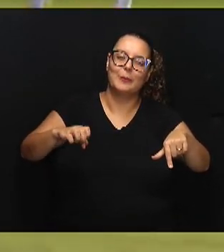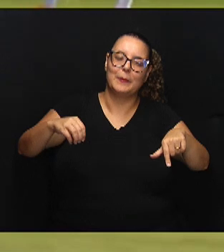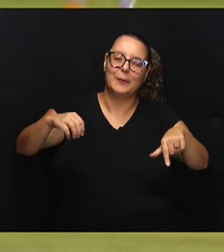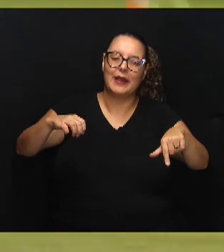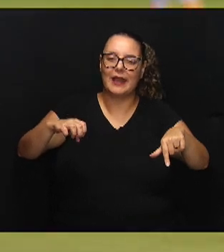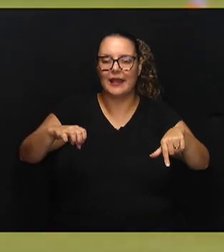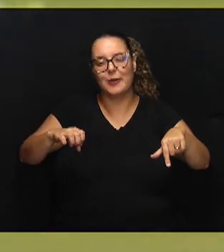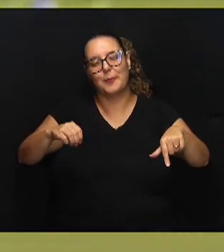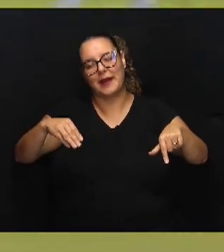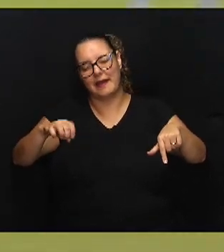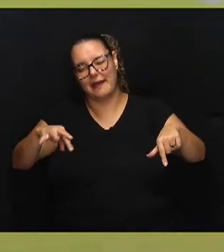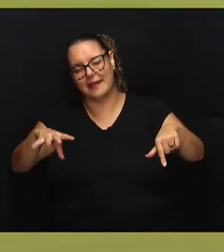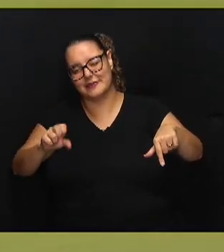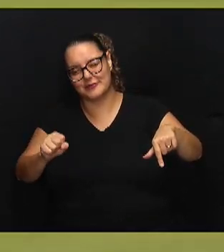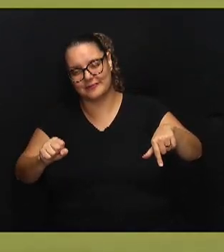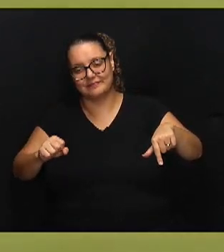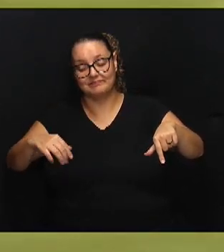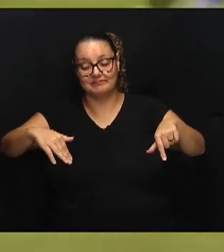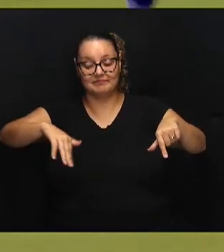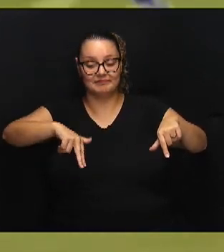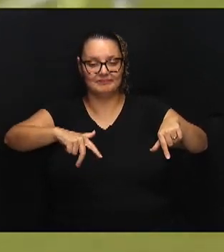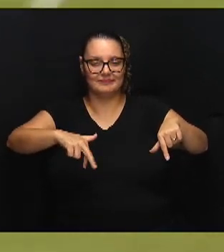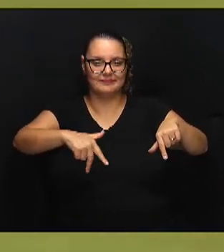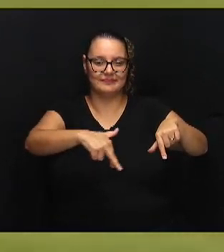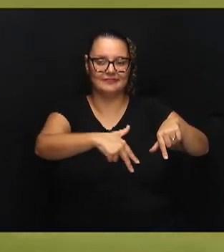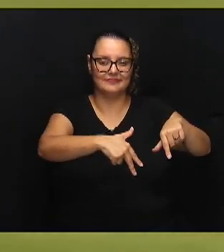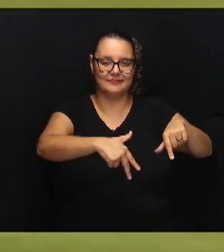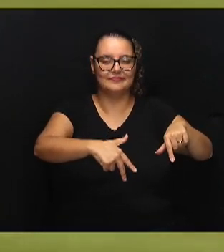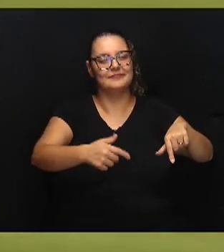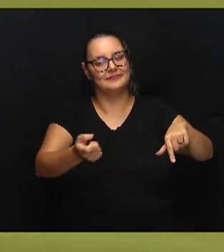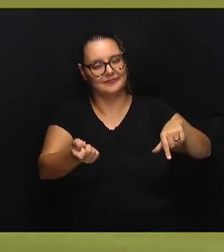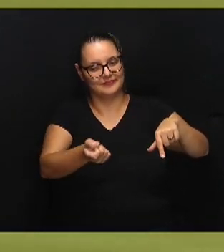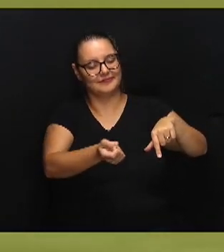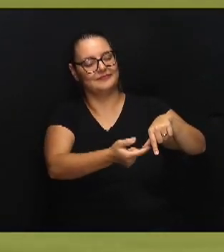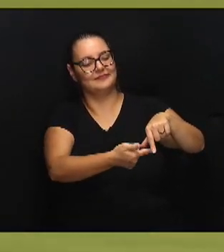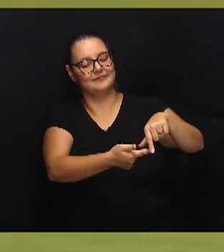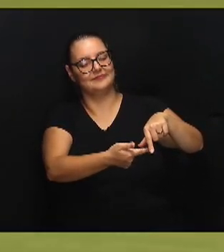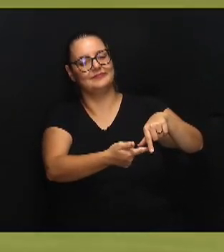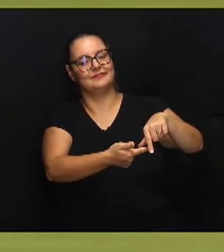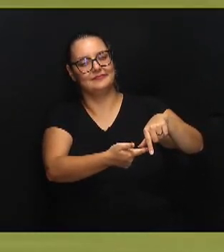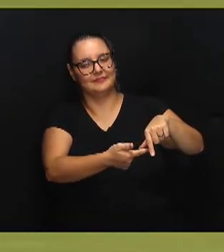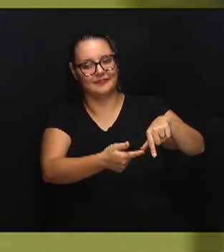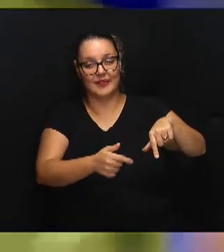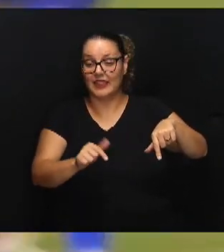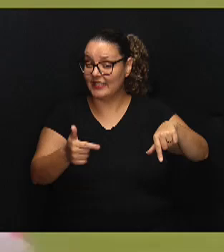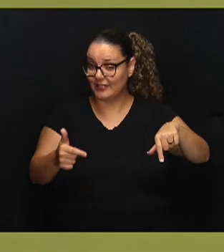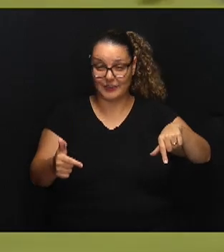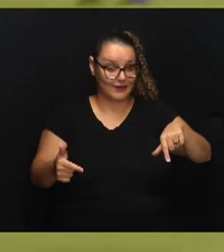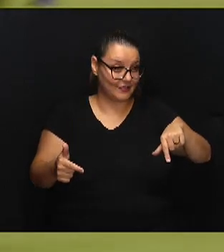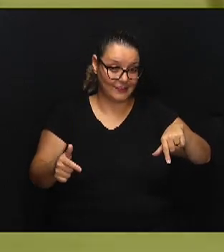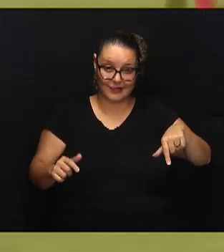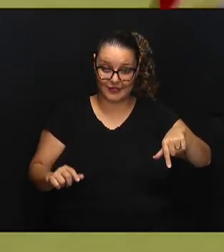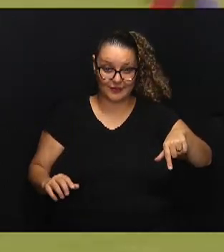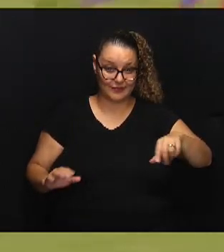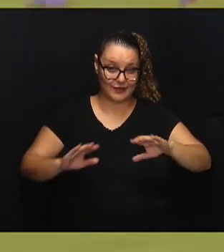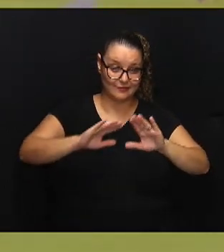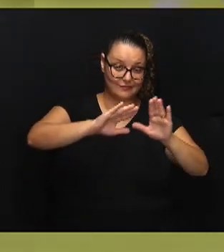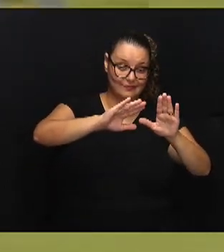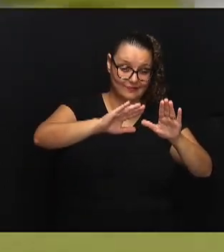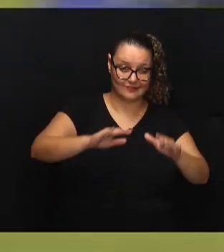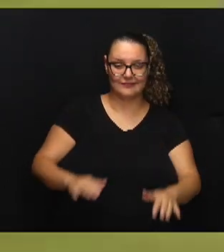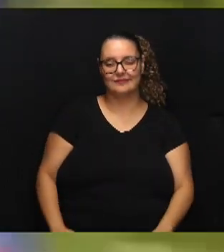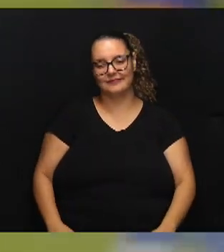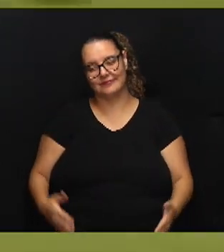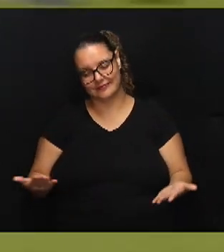da intermediária, limpou a jogada e novamente acertou o cantinho, sem chances para o goleirão, e deu